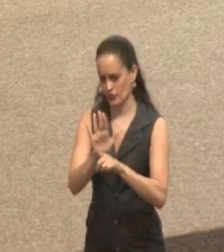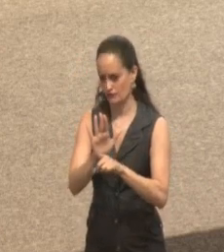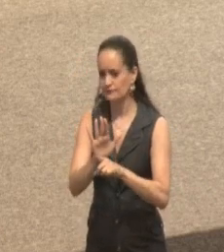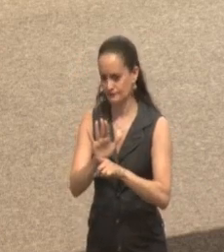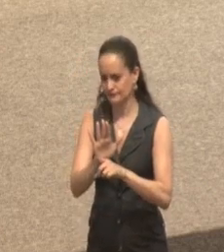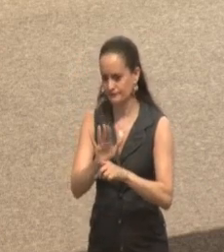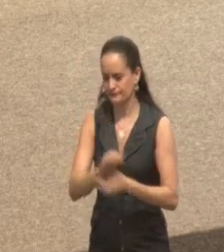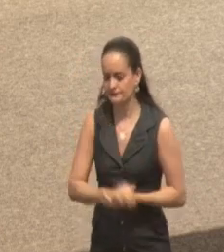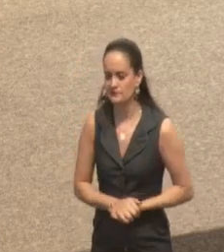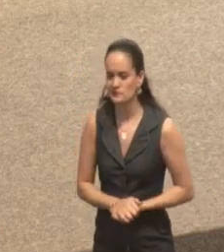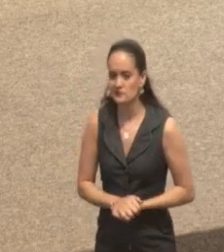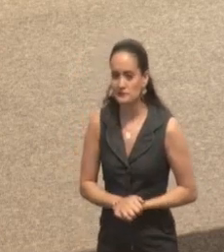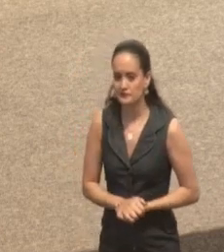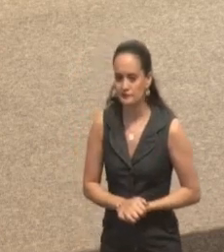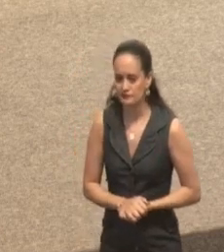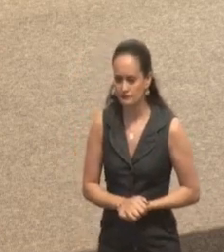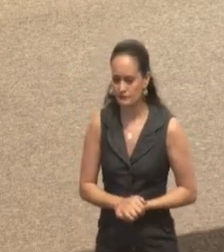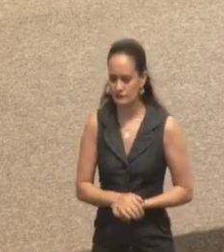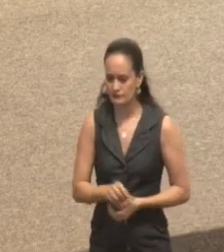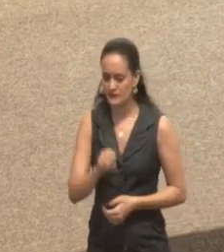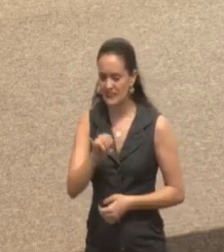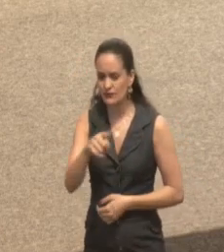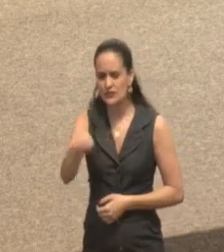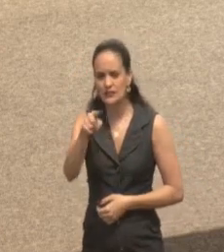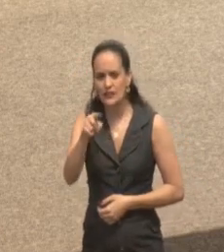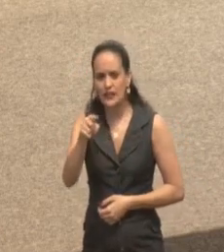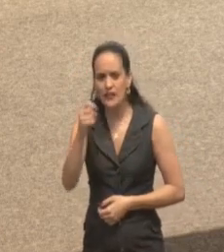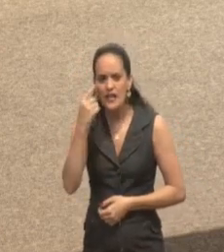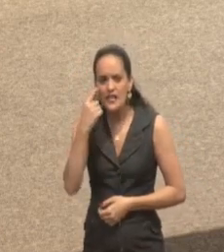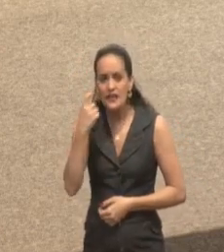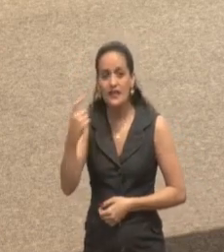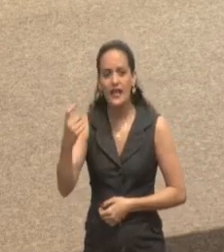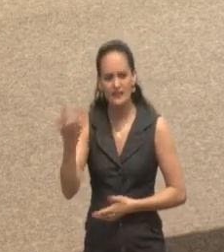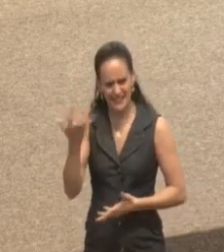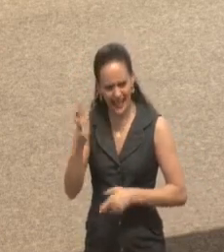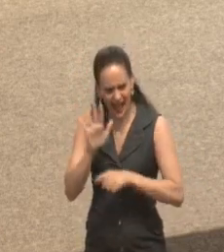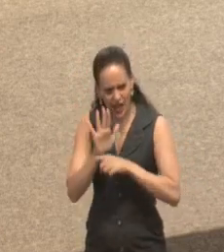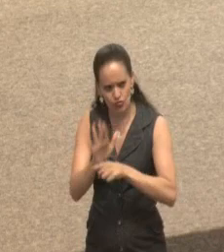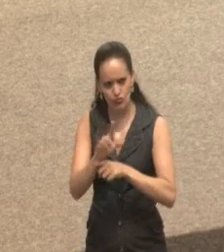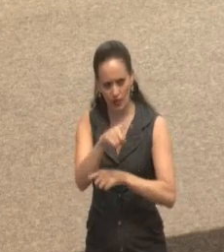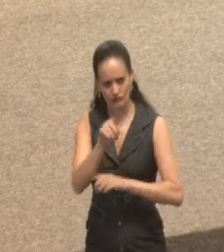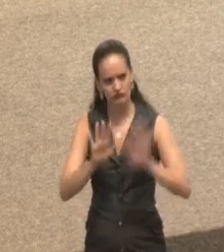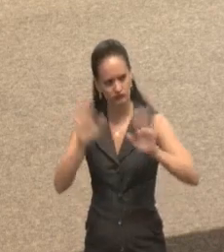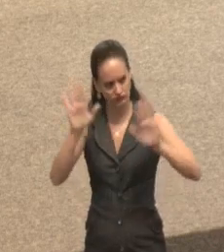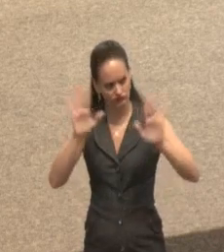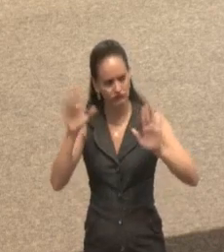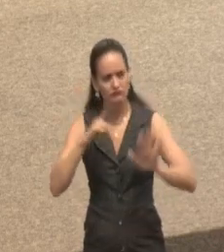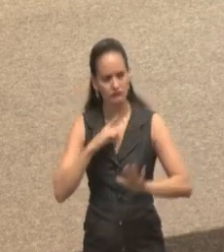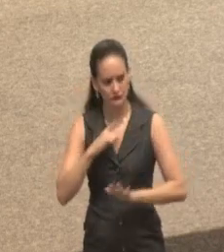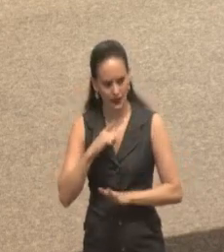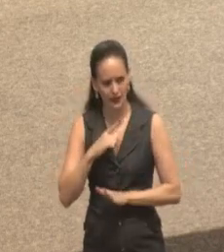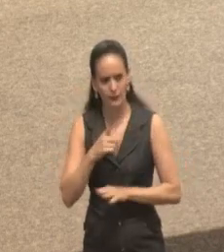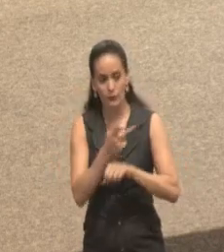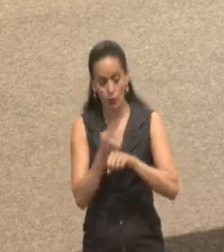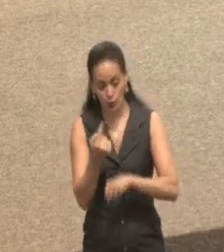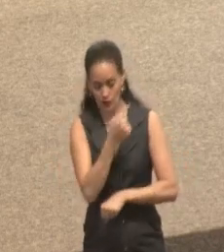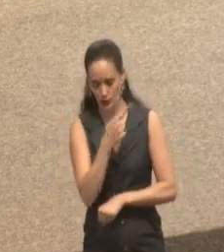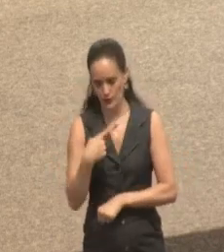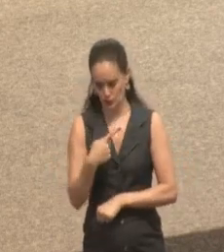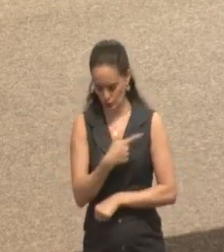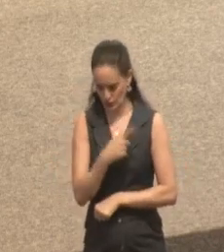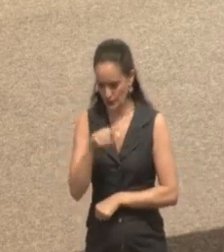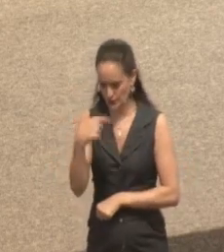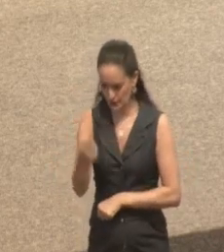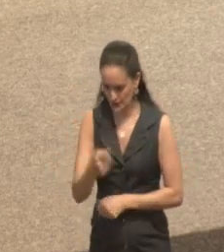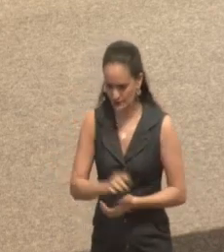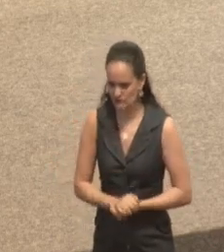participar desse negócio. Alguém tem interesse nisso? Levanta-se a mão só para eu perceber se tem alguém. Fale comigo depois, por favor, eu quero